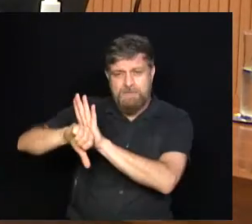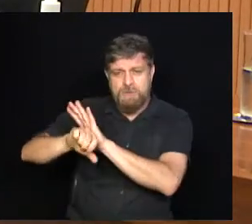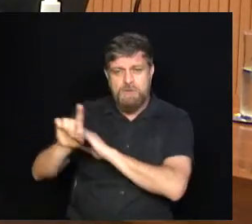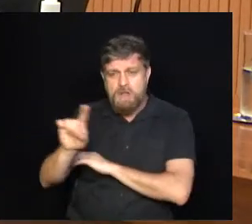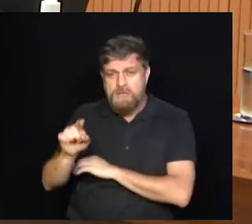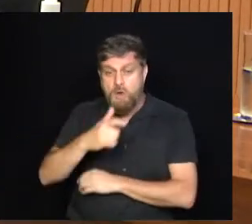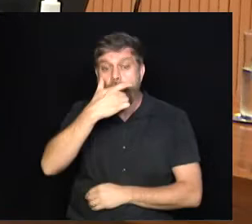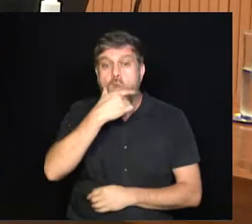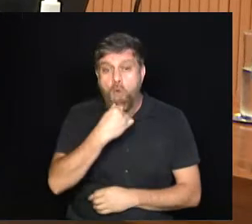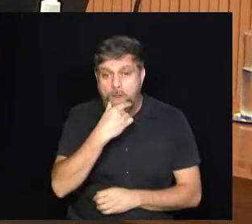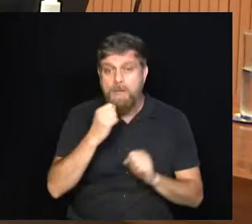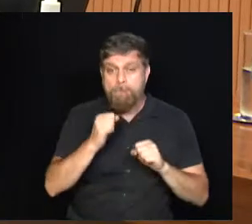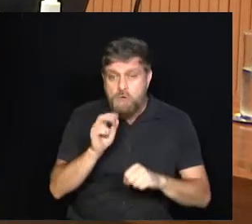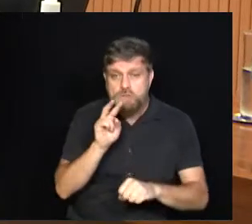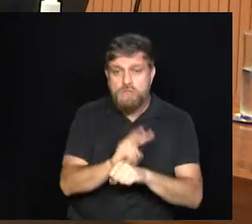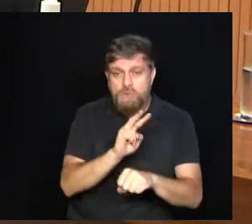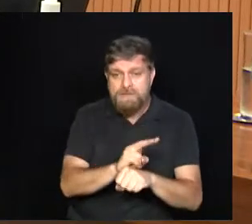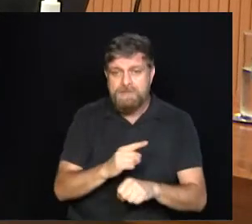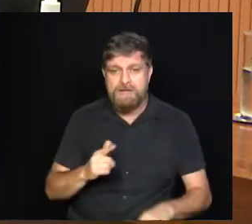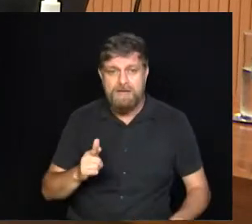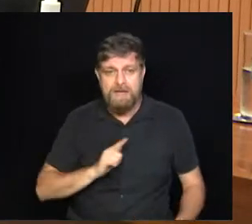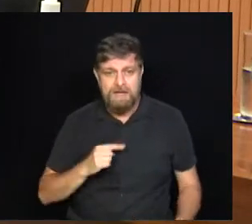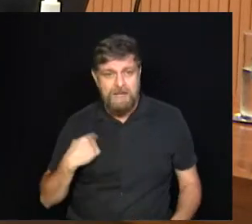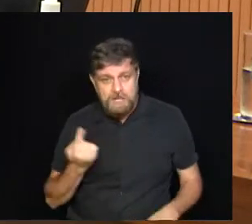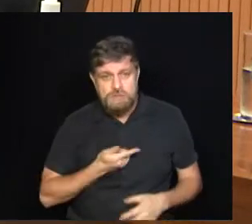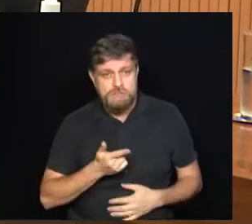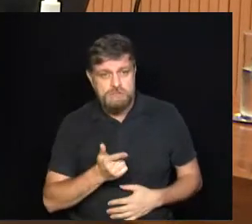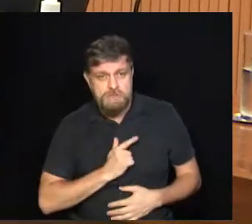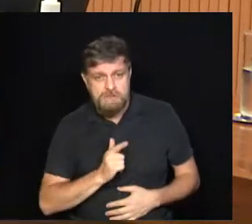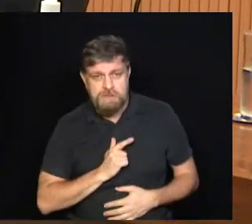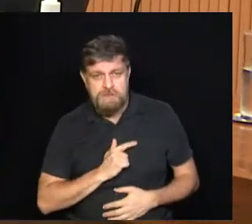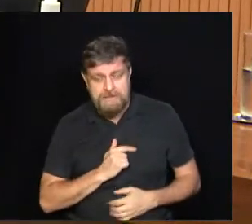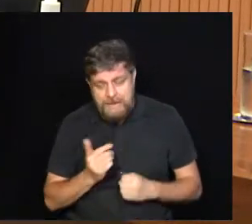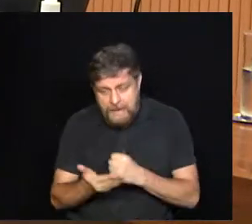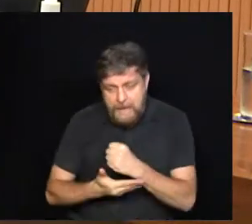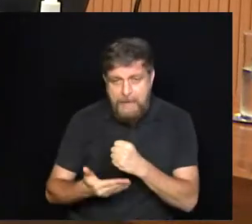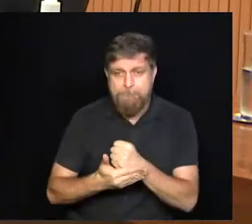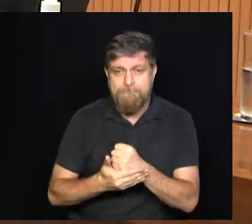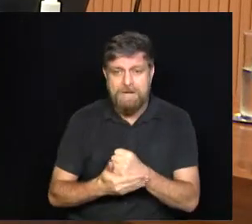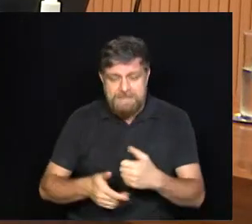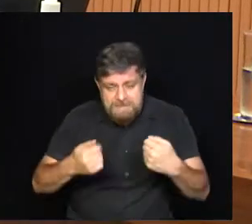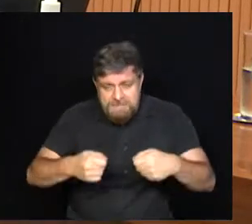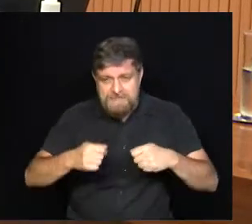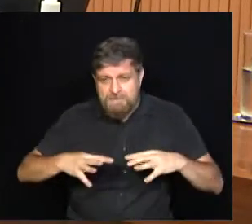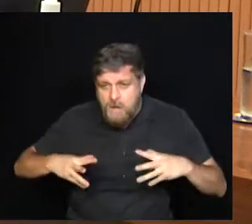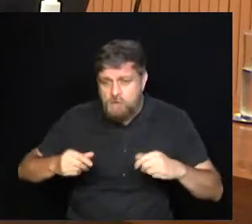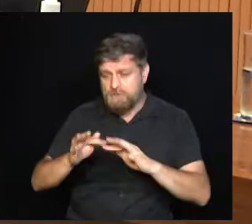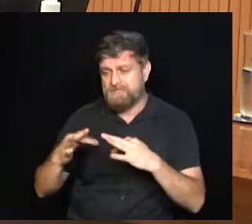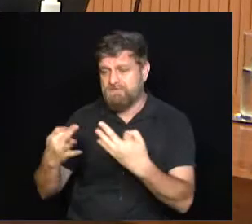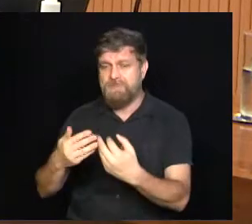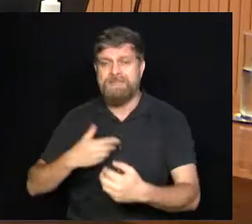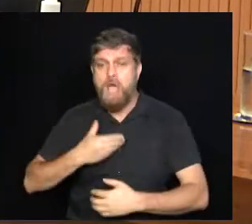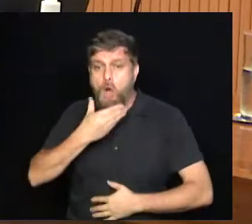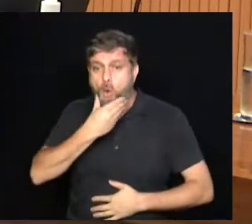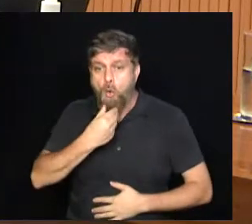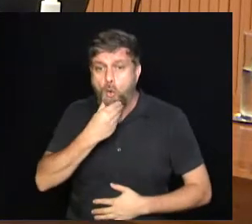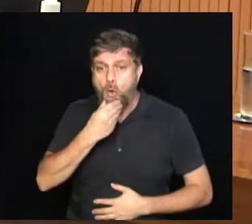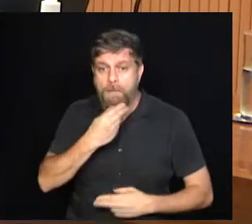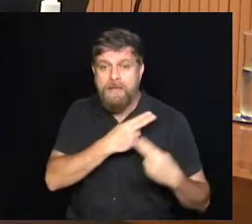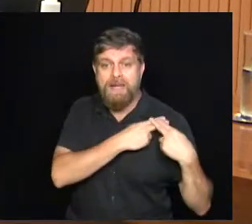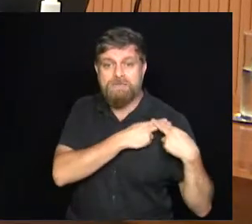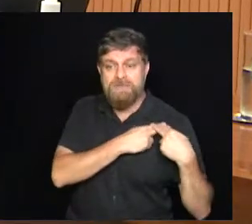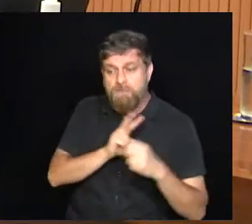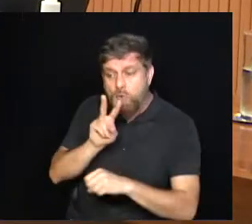um protetor. Que é isso que a gente tem, né? Como base, deveria ser isso para todas as famílias. Infelizmente, a gente percebe que